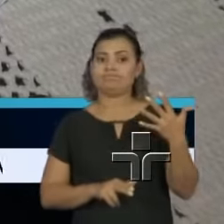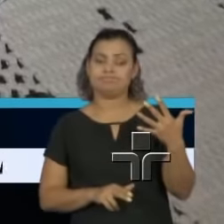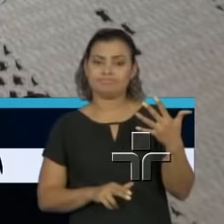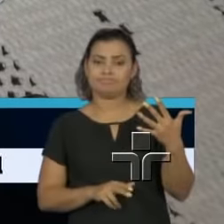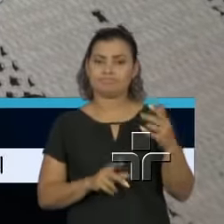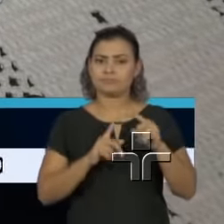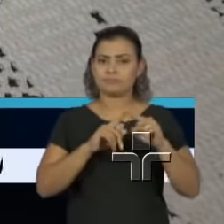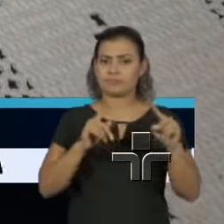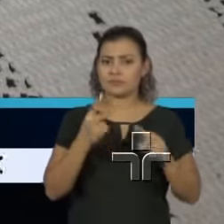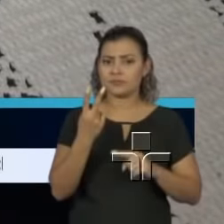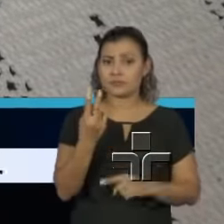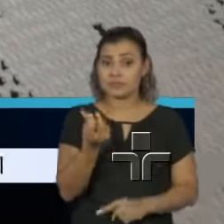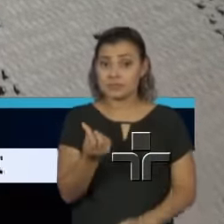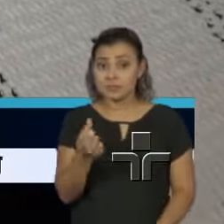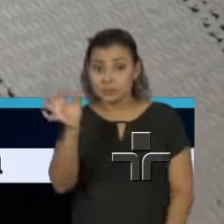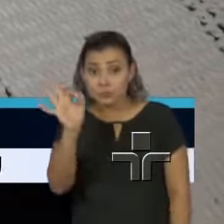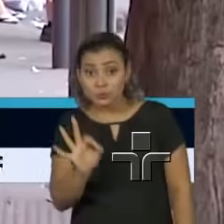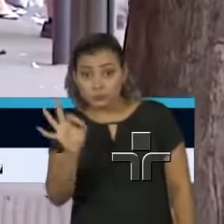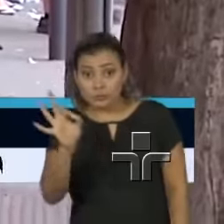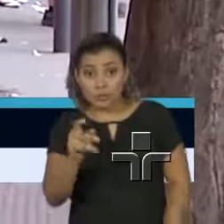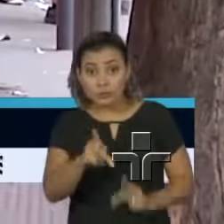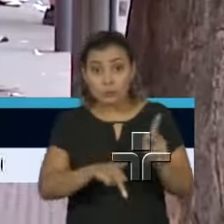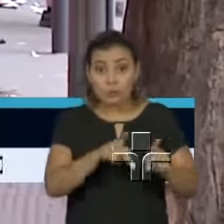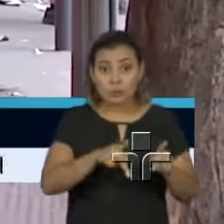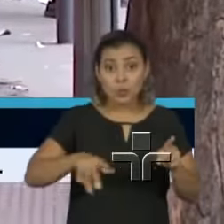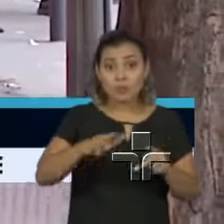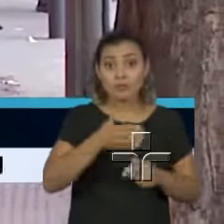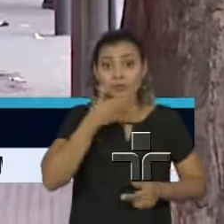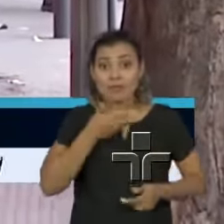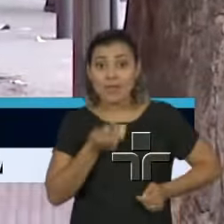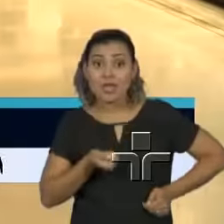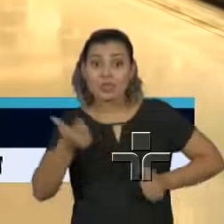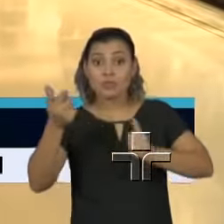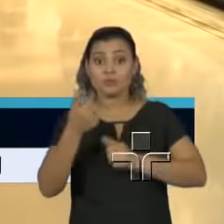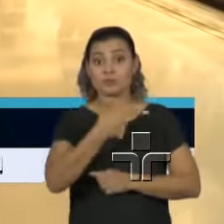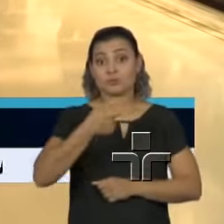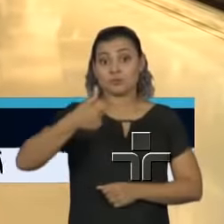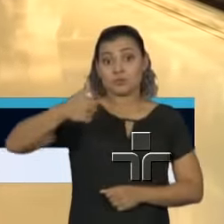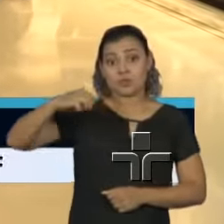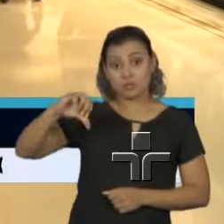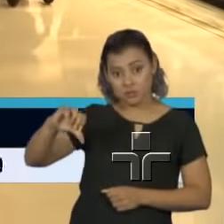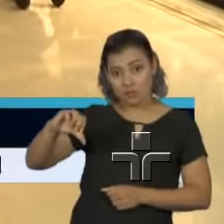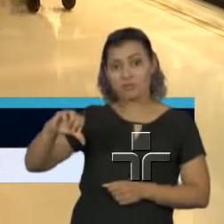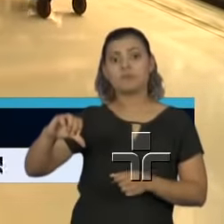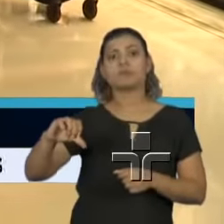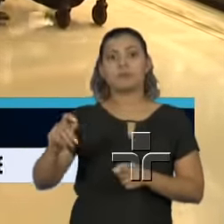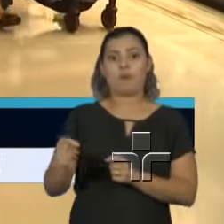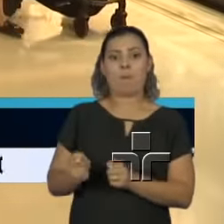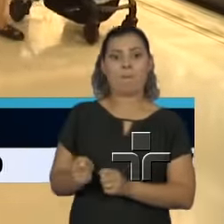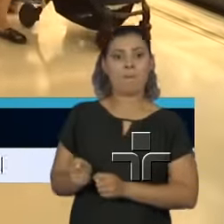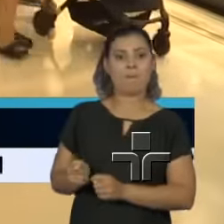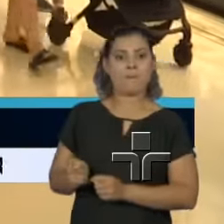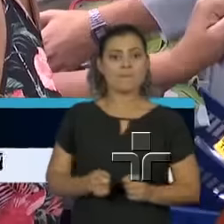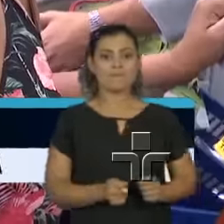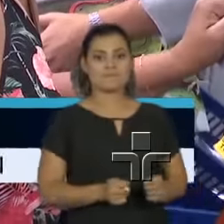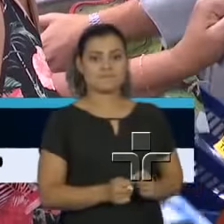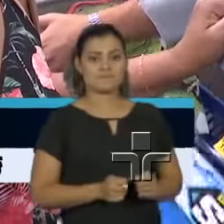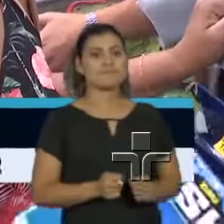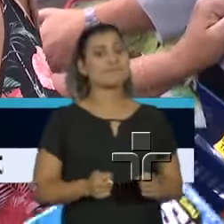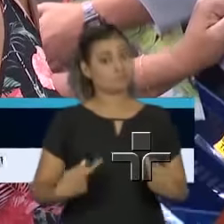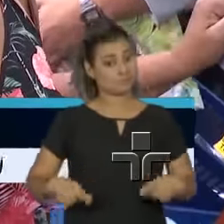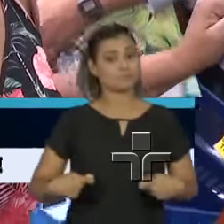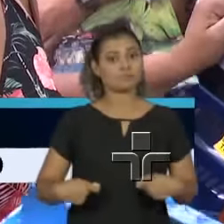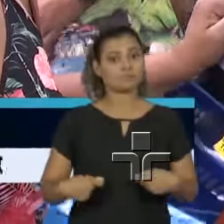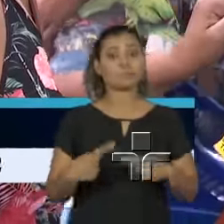Mas, para 26% dos entrevistados, Natal e Ano Novo de 2019 precisaram ser mais econômicos do que o normal.